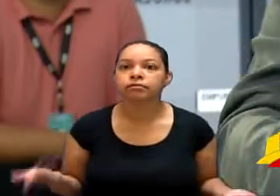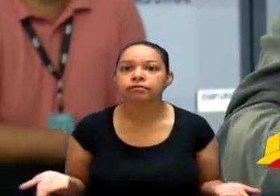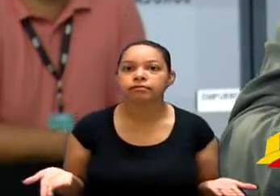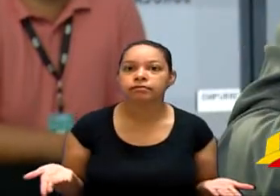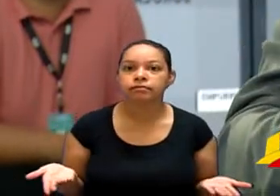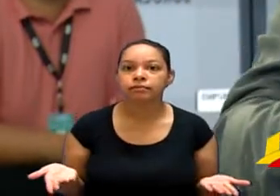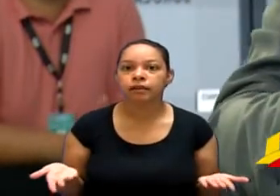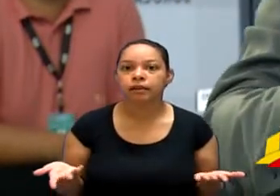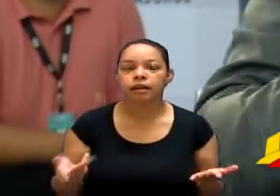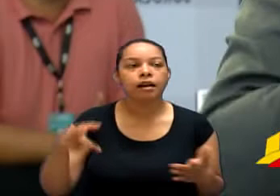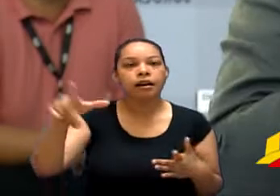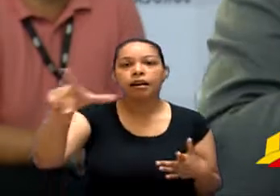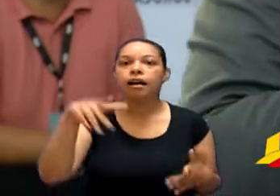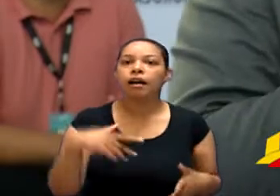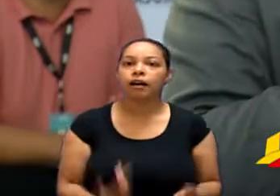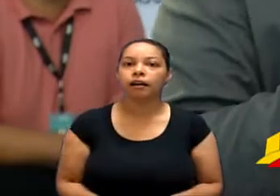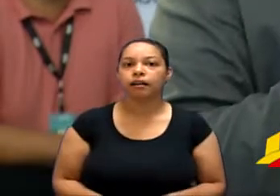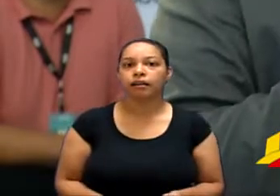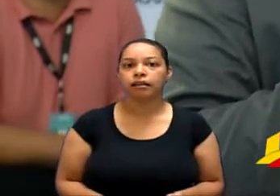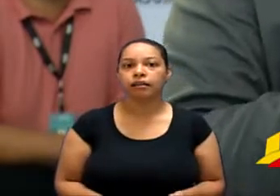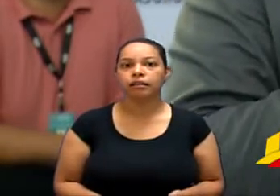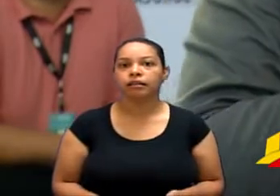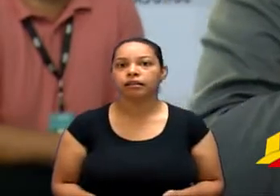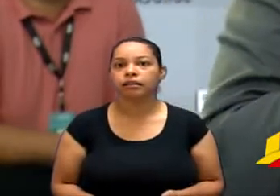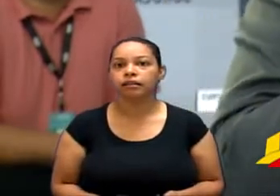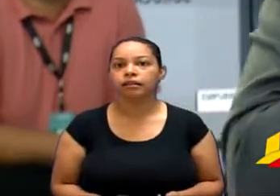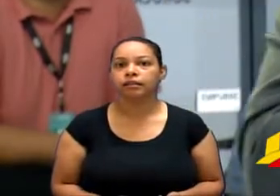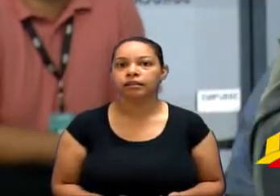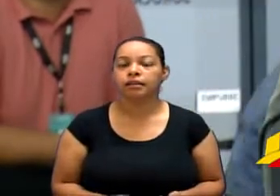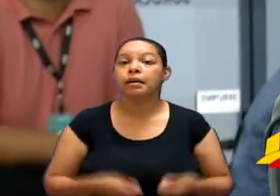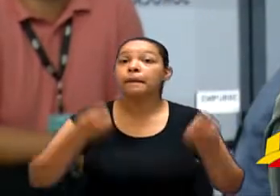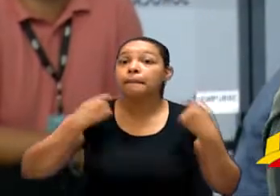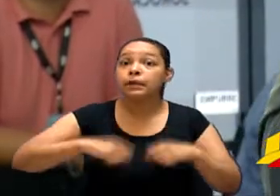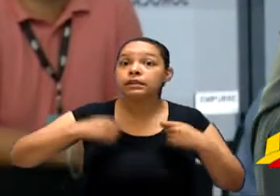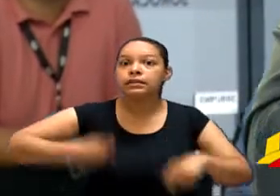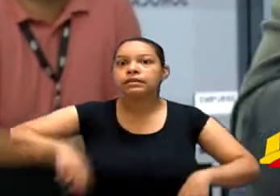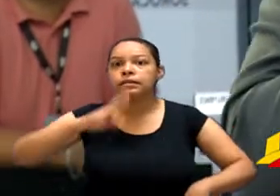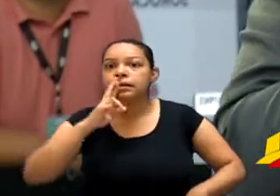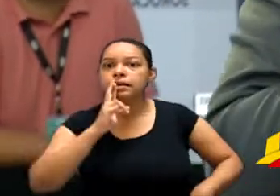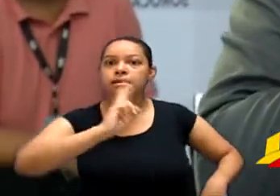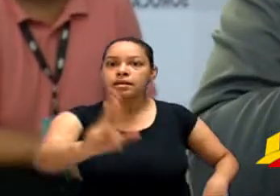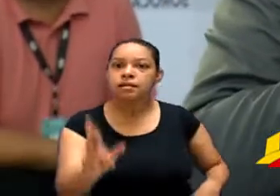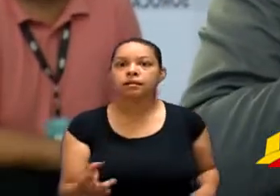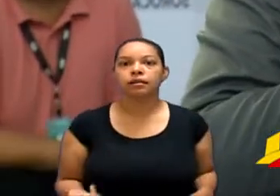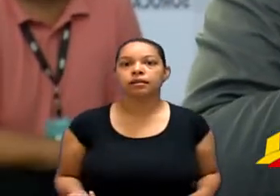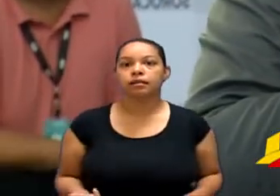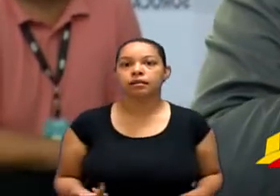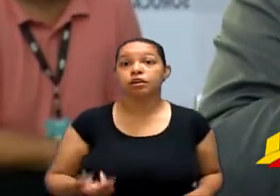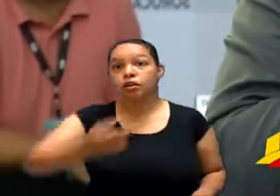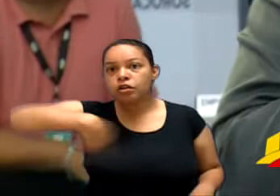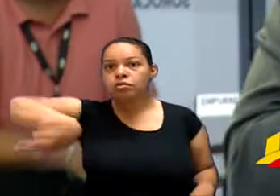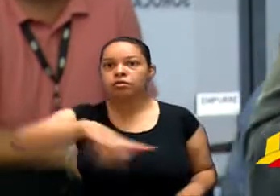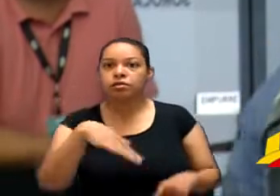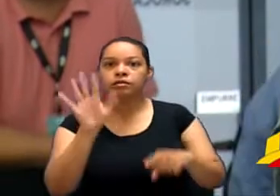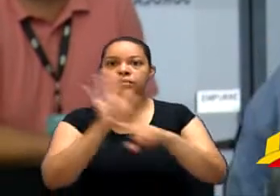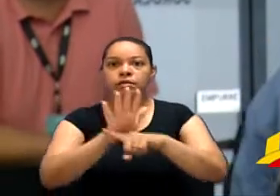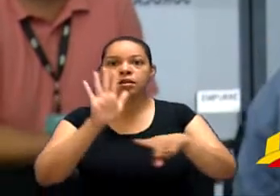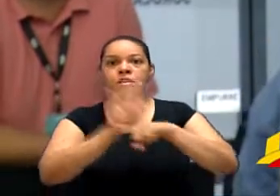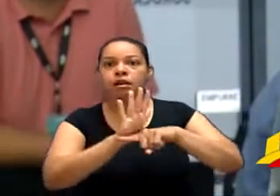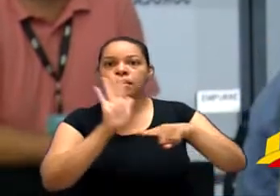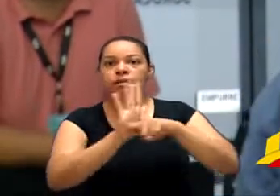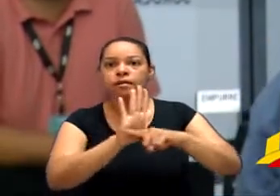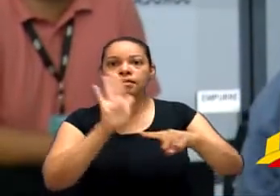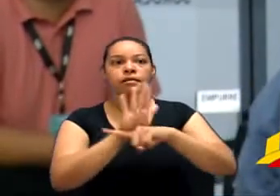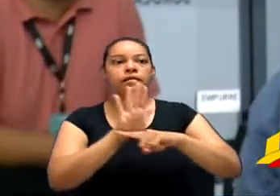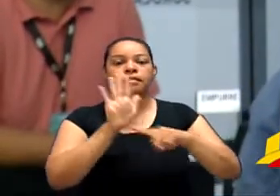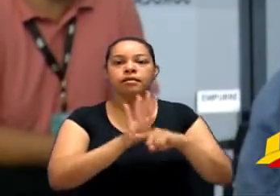o Claudião lá no Júlio esse negócio de oitiva tem que ser respondido meu irmão e a gente na verdade tá ajudando é um projeto que a gente não